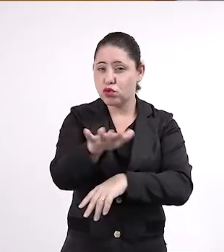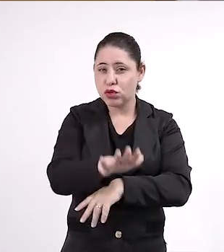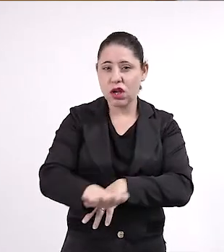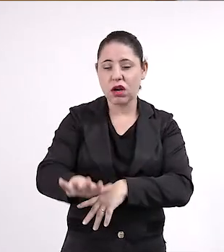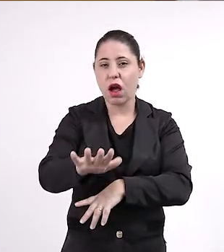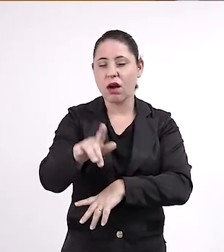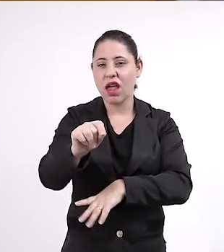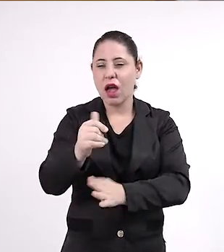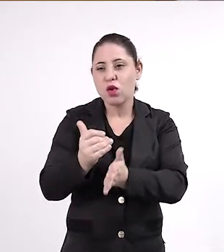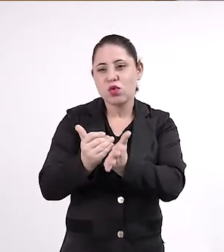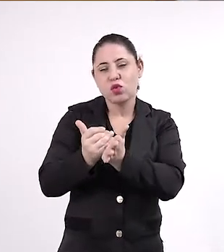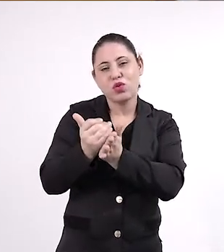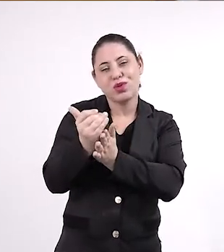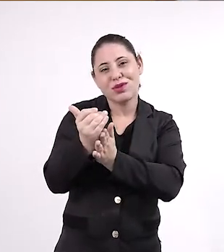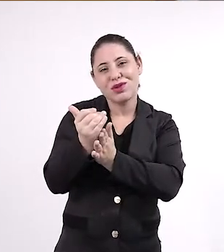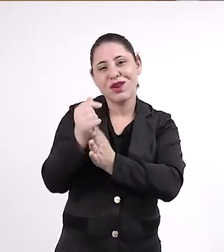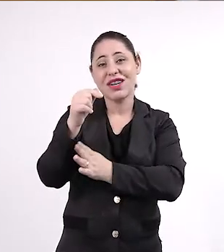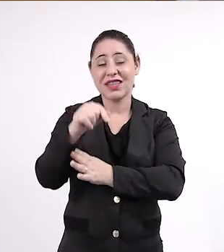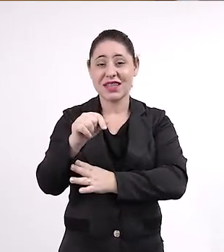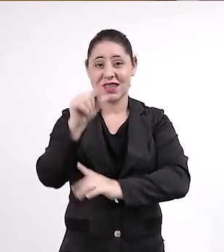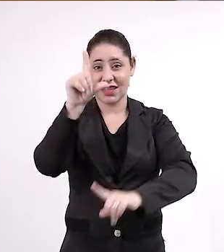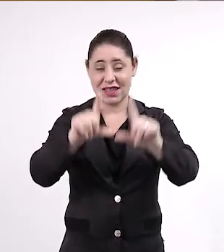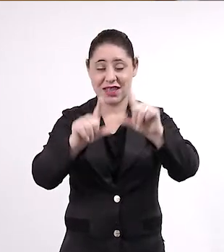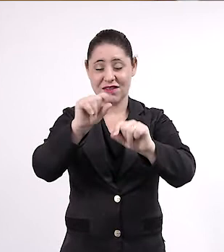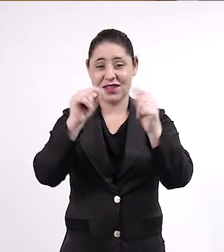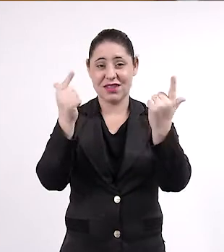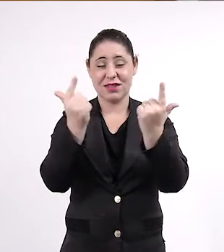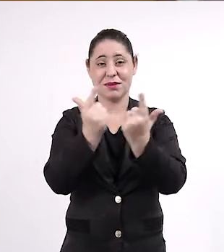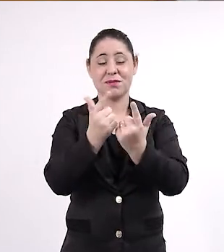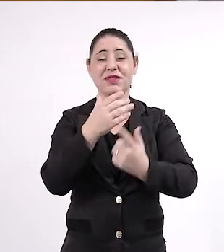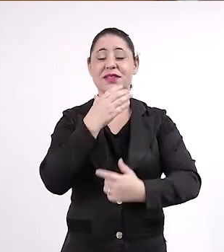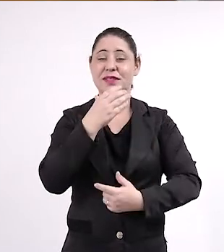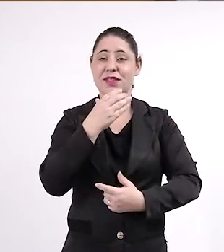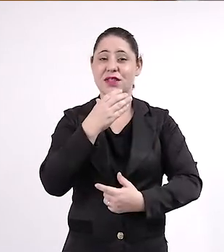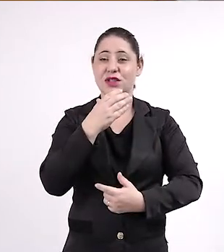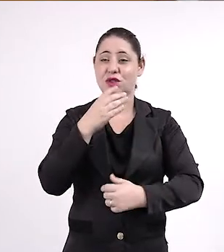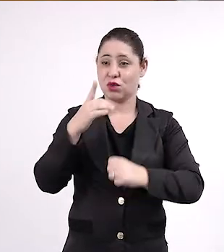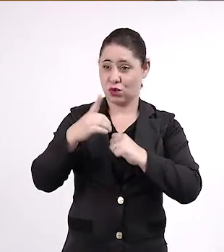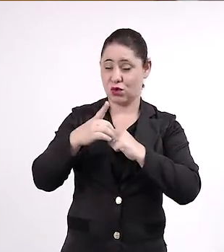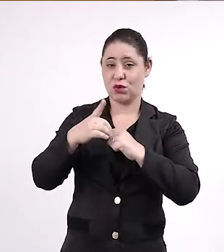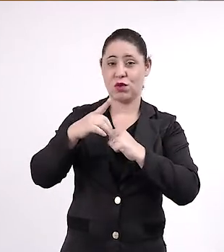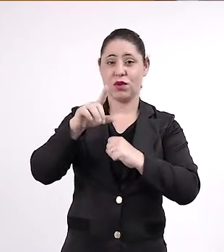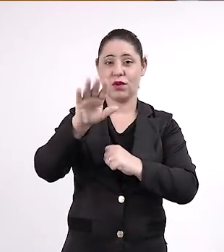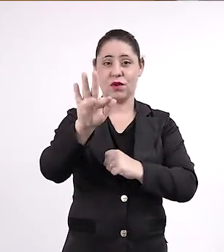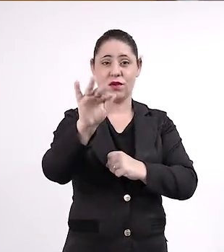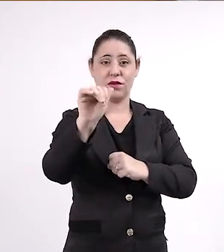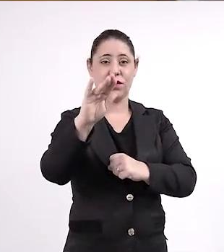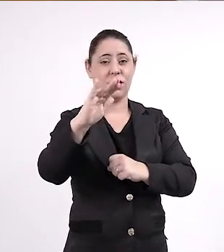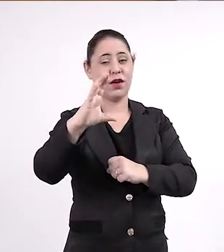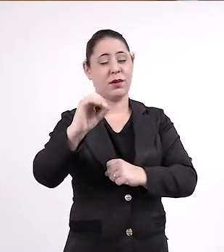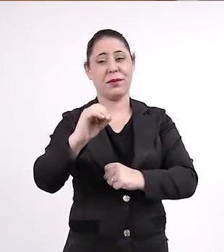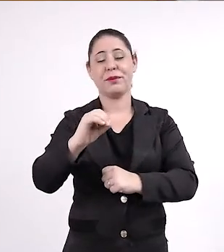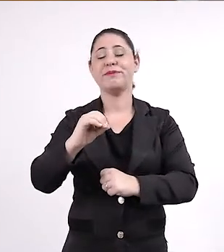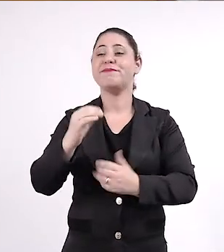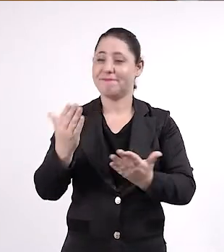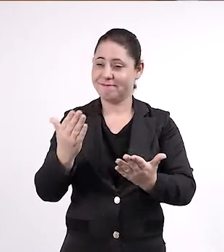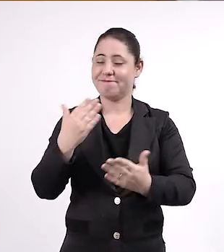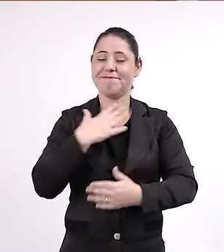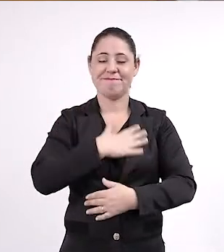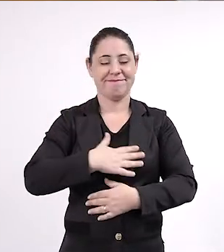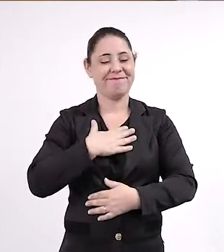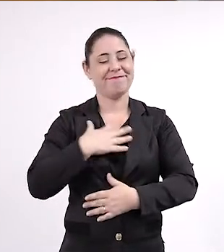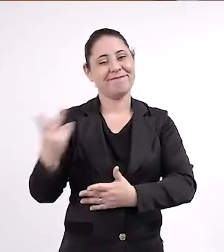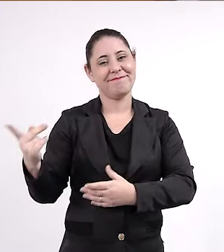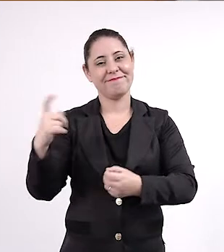Por coincidência, foi quem estreou esse programa aqui na TV Assembleia em dezembro. Tudo bem, doutor Fábio? Tudo bem, Paulo? Um prazer estar de